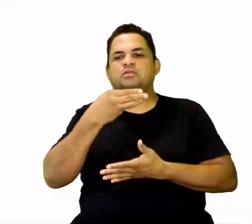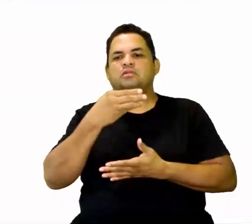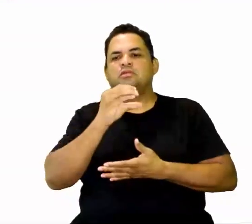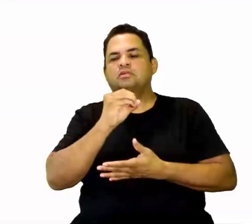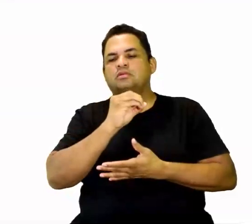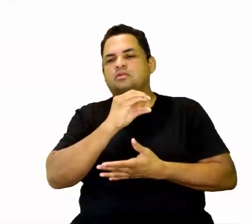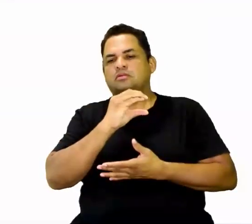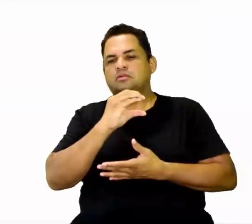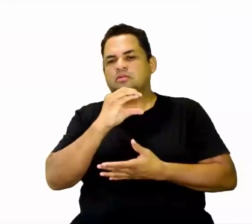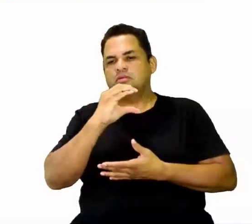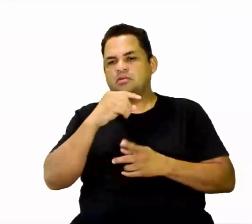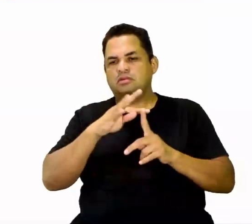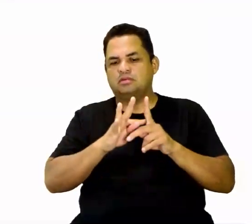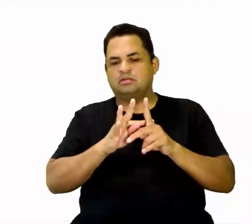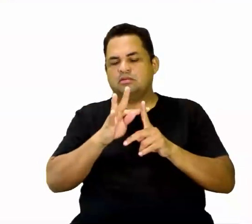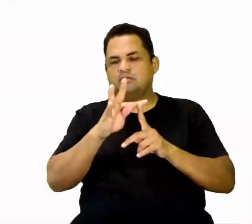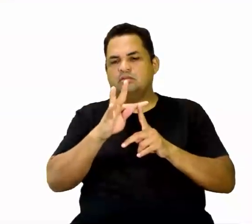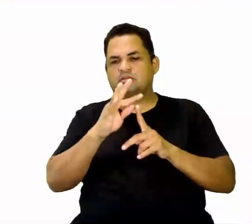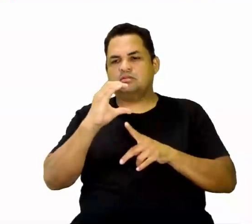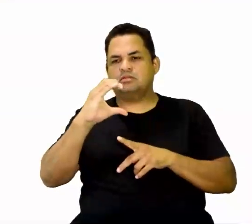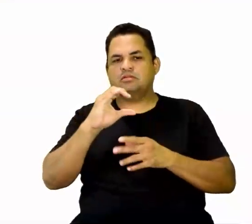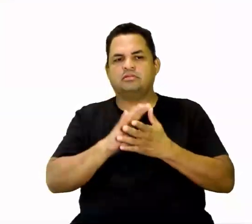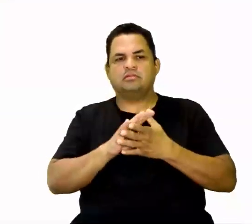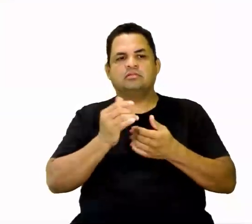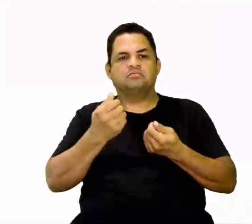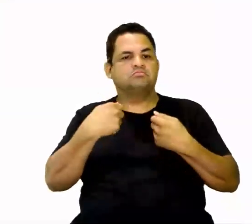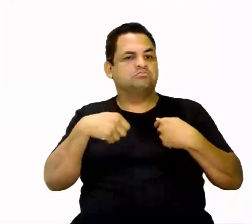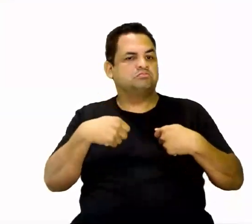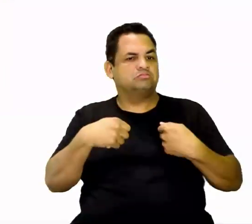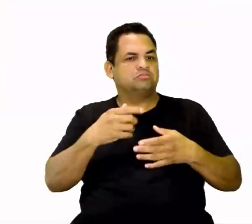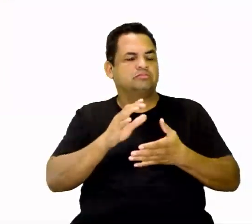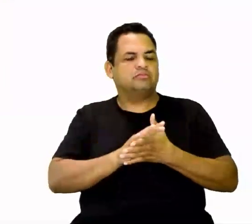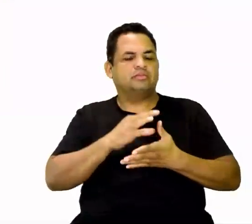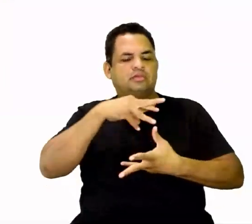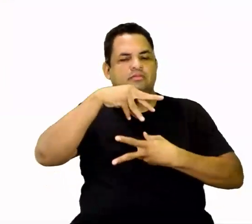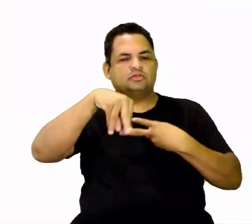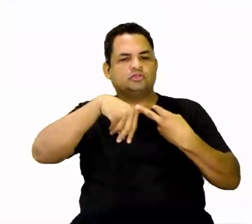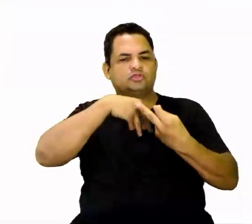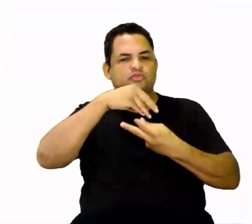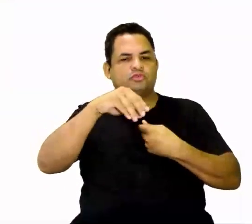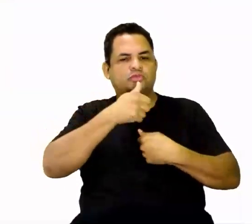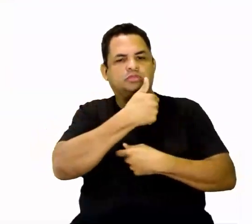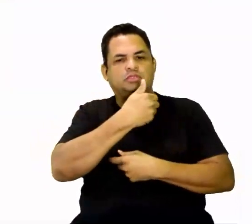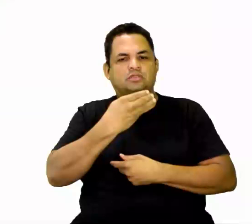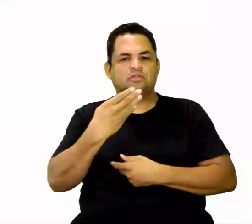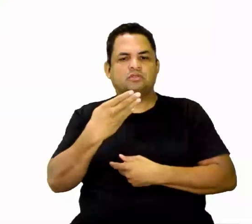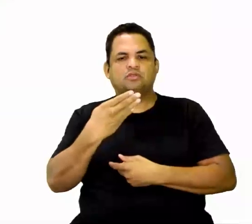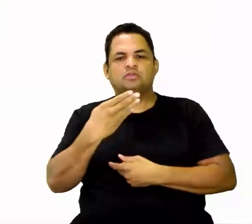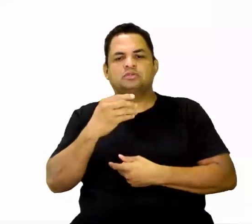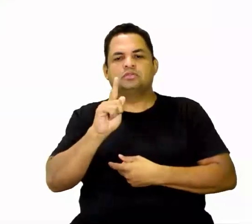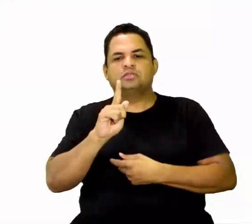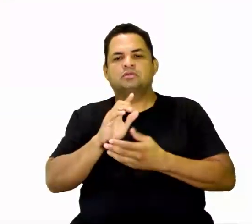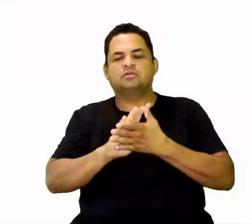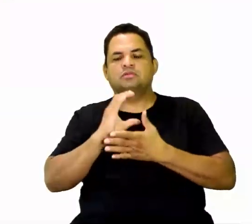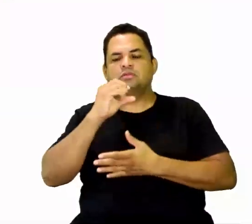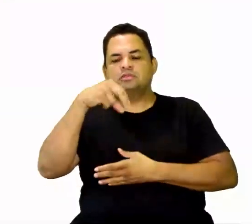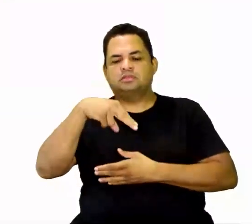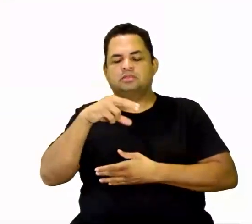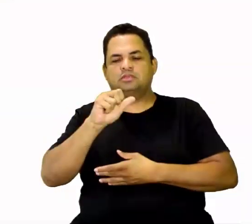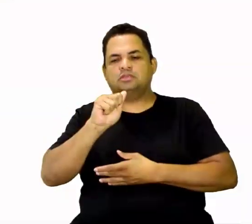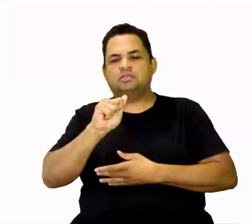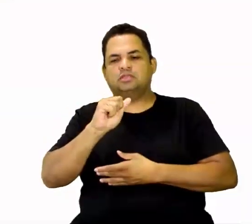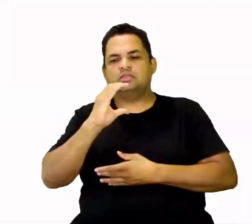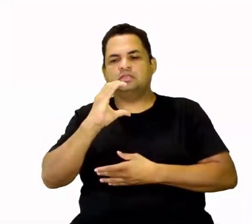30 graus realmente necessária para dissolver os 14 gramas de cloreto de sódio.